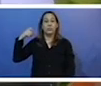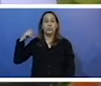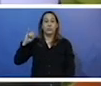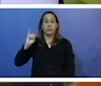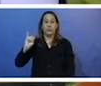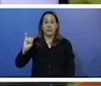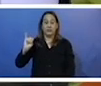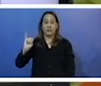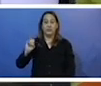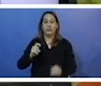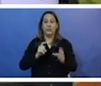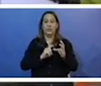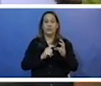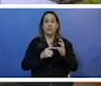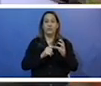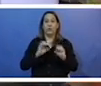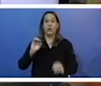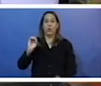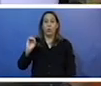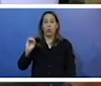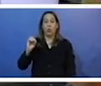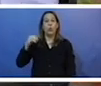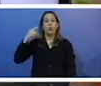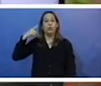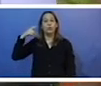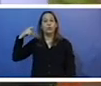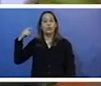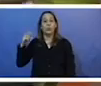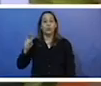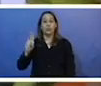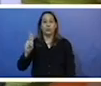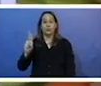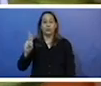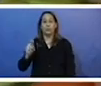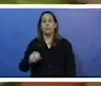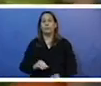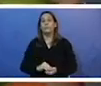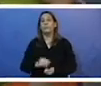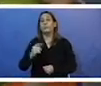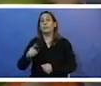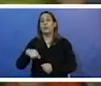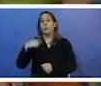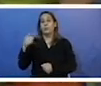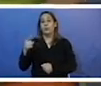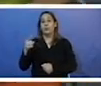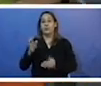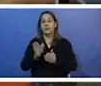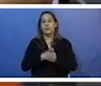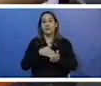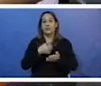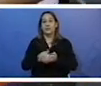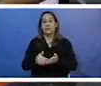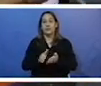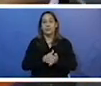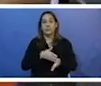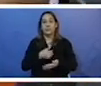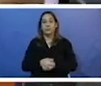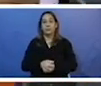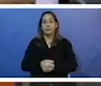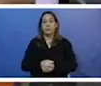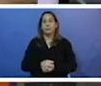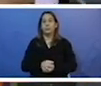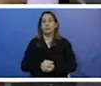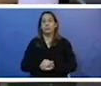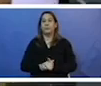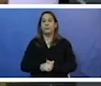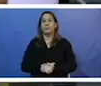como I e a vogal O pode ser pronunciada como U. Depois pinte essas vogais. Então, aqui, ó,